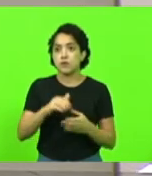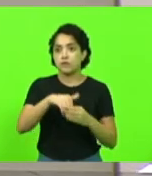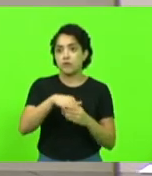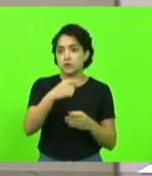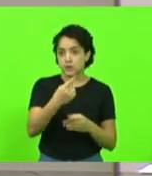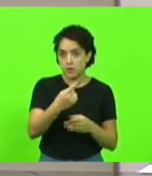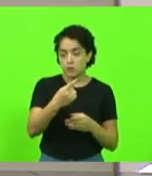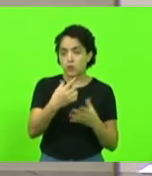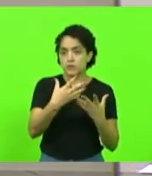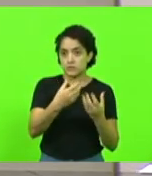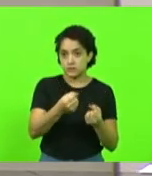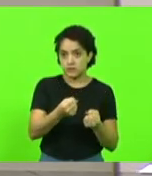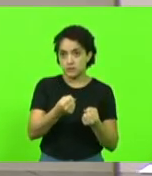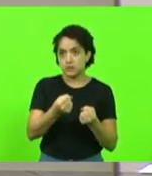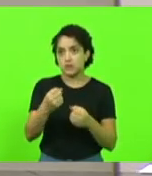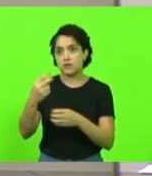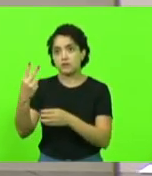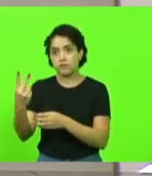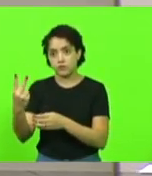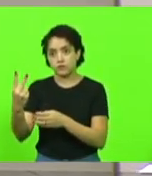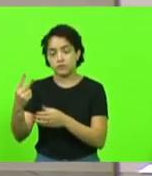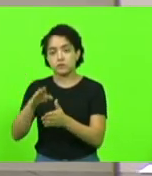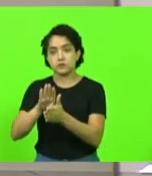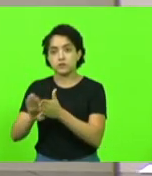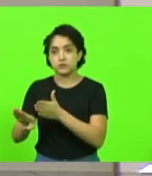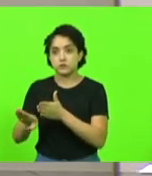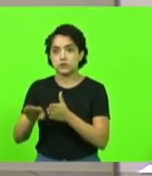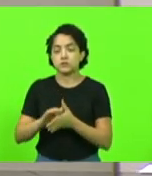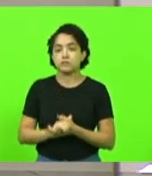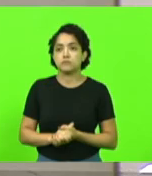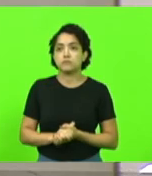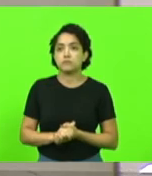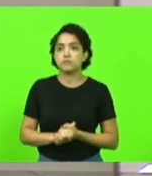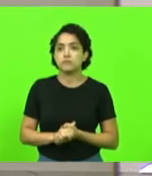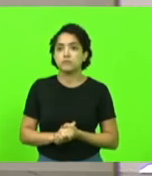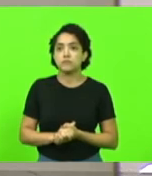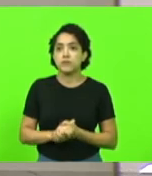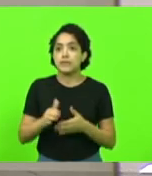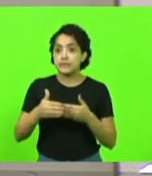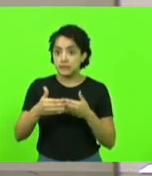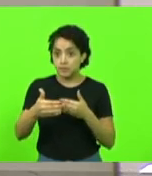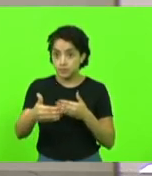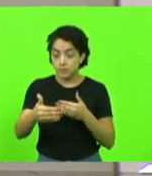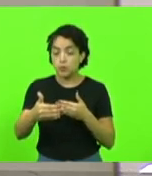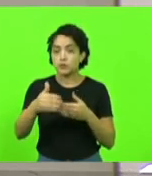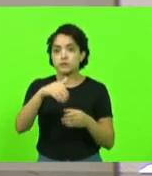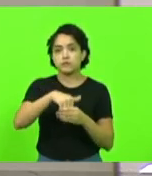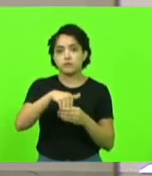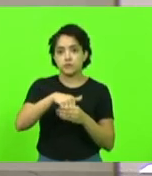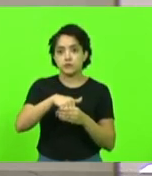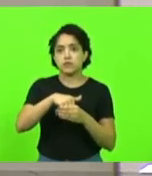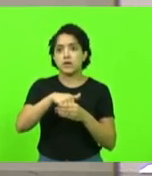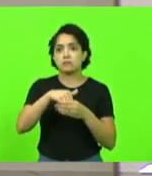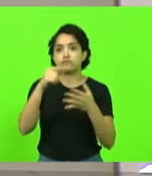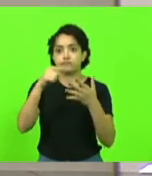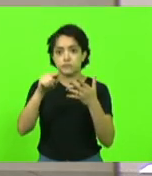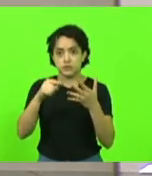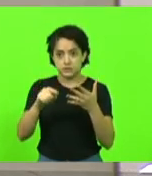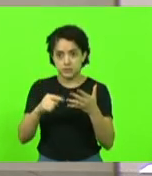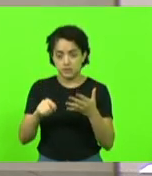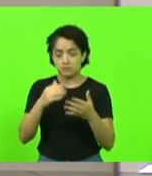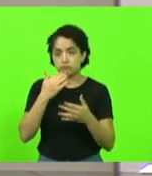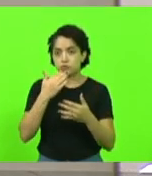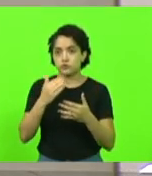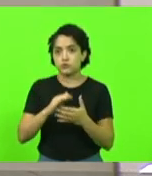favor do projeto. Quem vota dois, rejeita o projeto. Na sequência, nós votaremos um pedido de destaque. Deputada Ana